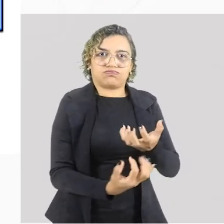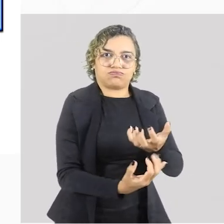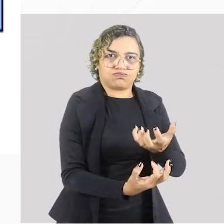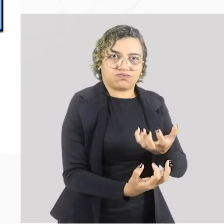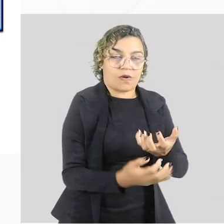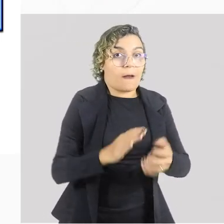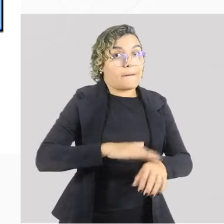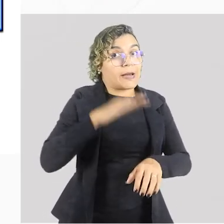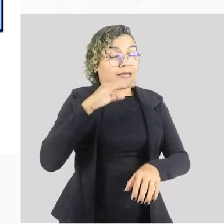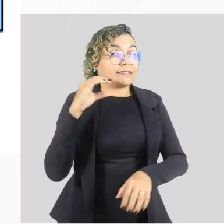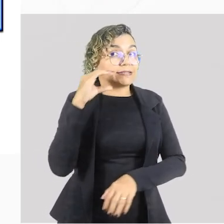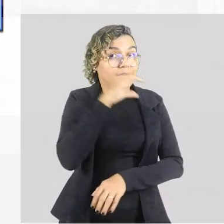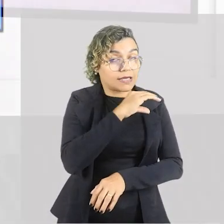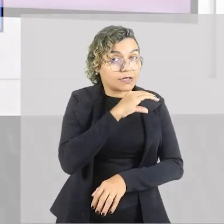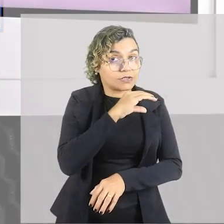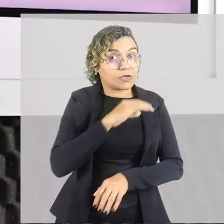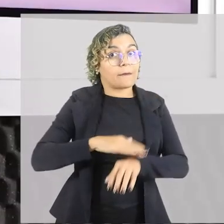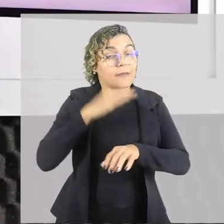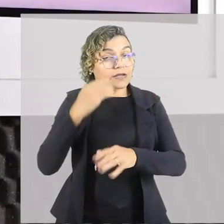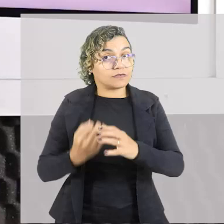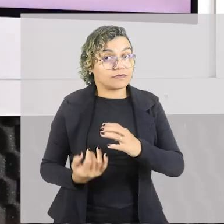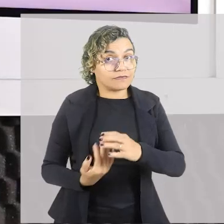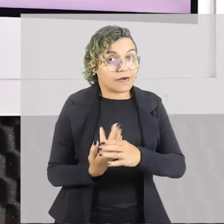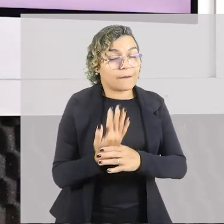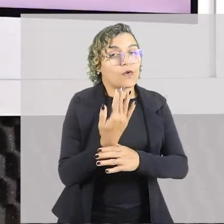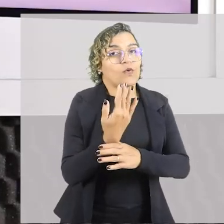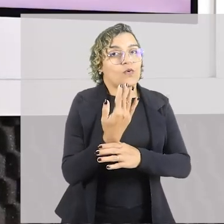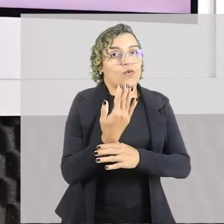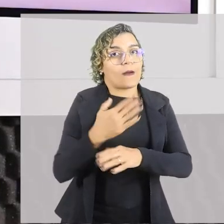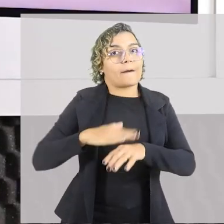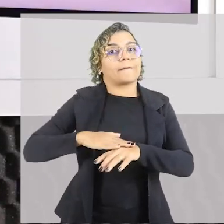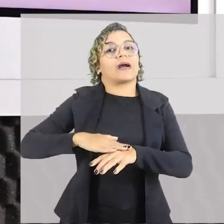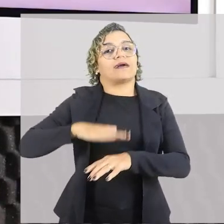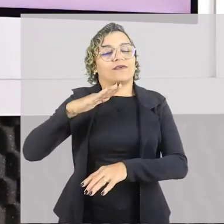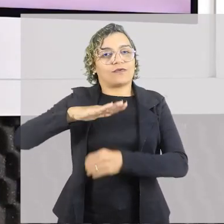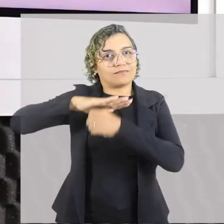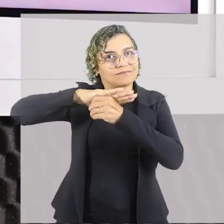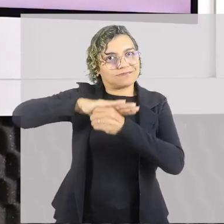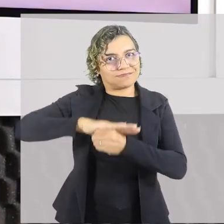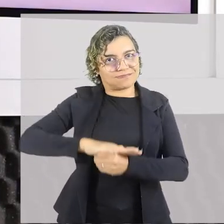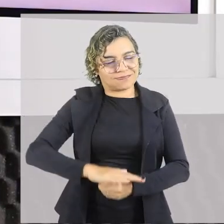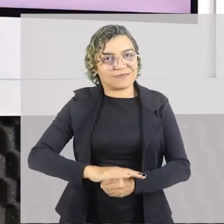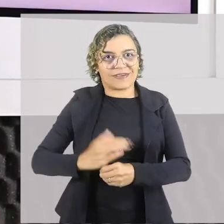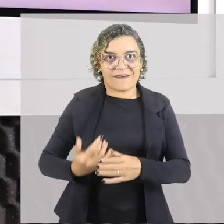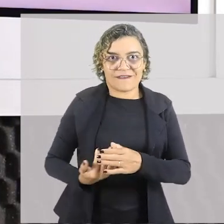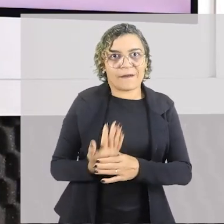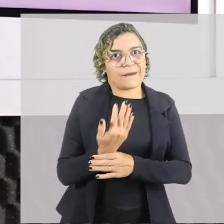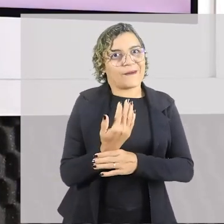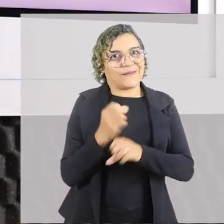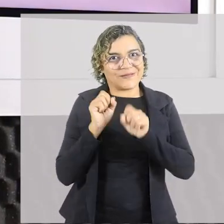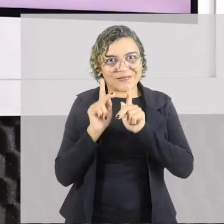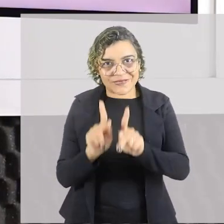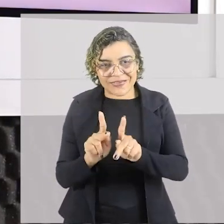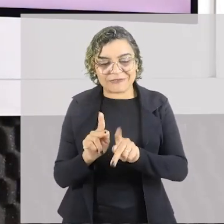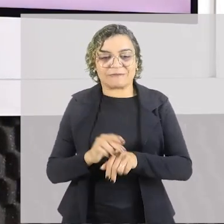mais quente, mais vapor eu vou gerar, maior é a minha pressão de vapor. Show de bola, né,